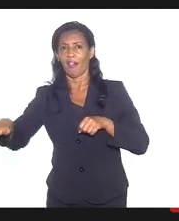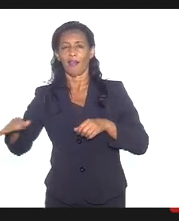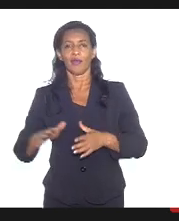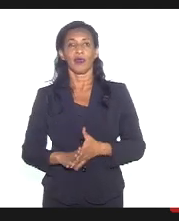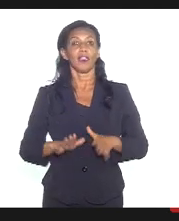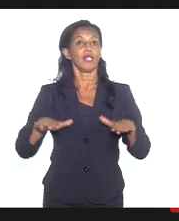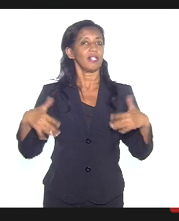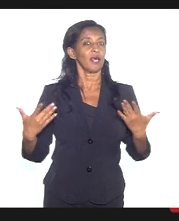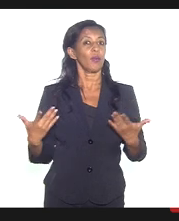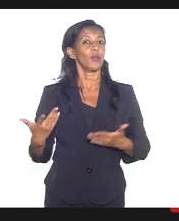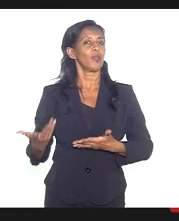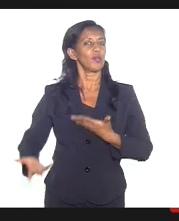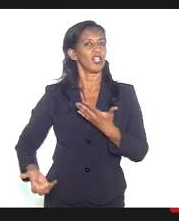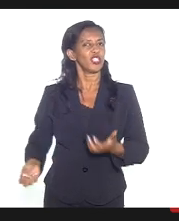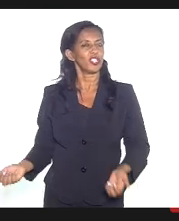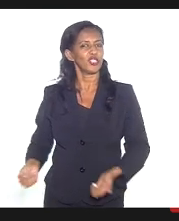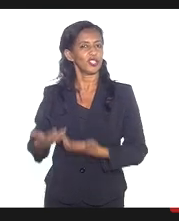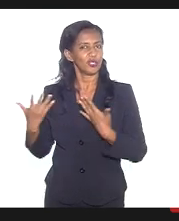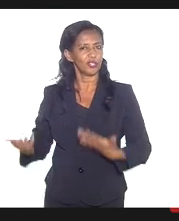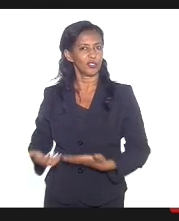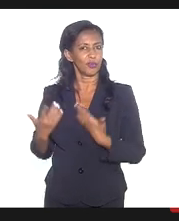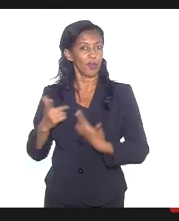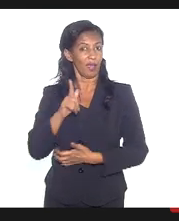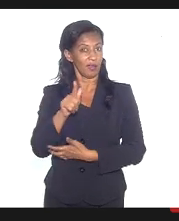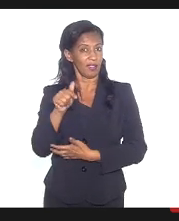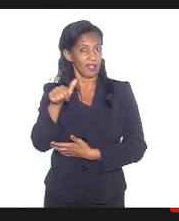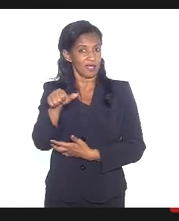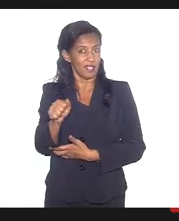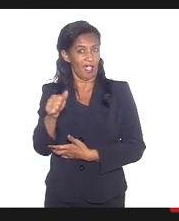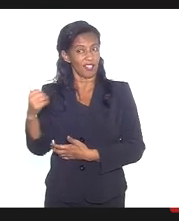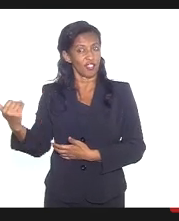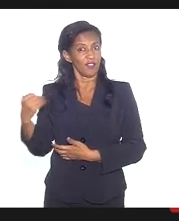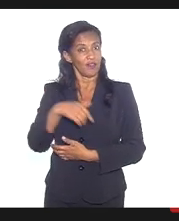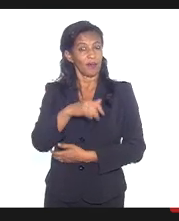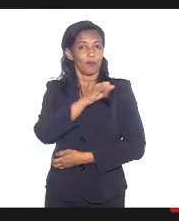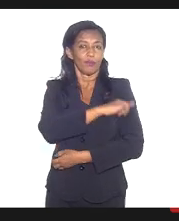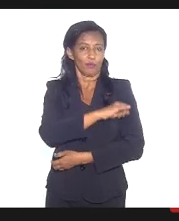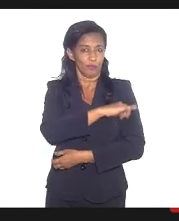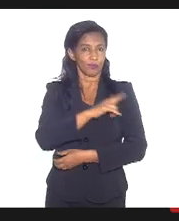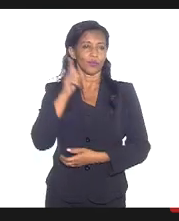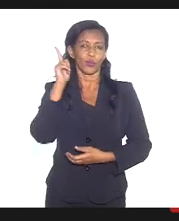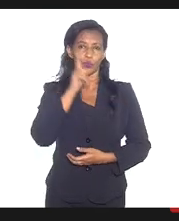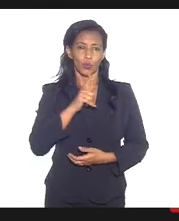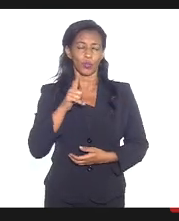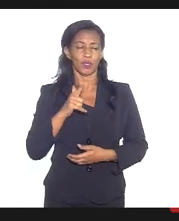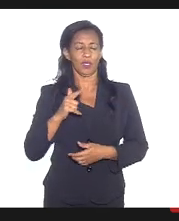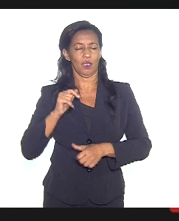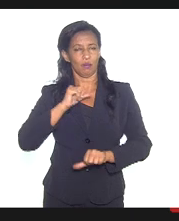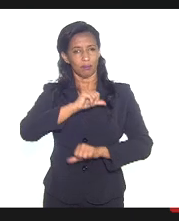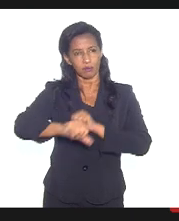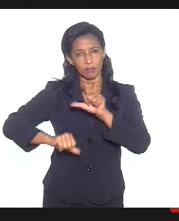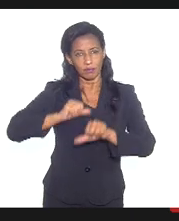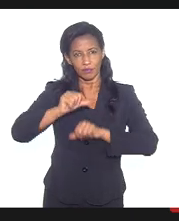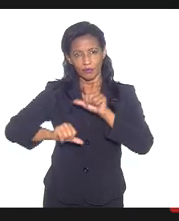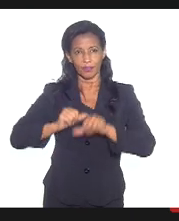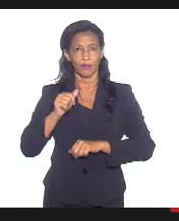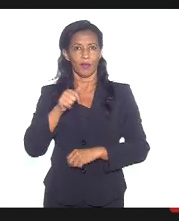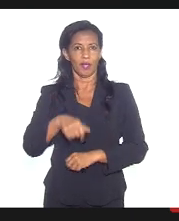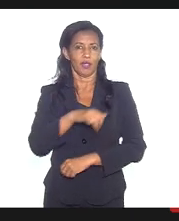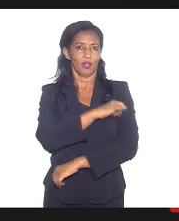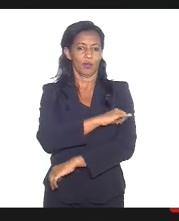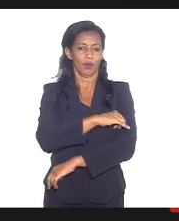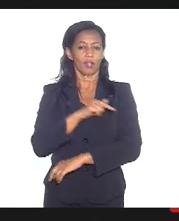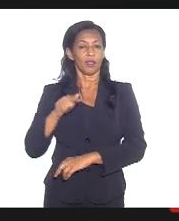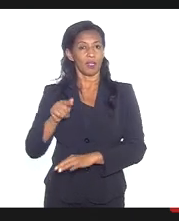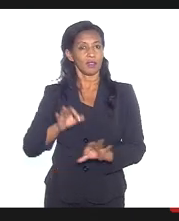que estimular que esse gás venha para o Rio de Janeiro e a gente consiga processar aqui no Rio de Janeiro, porque